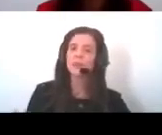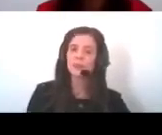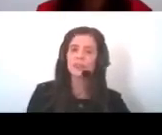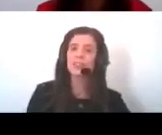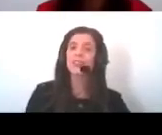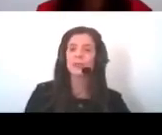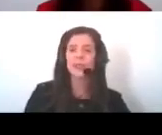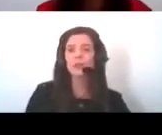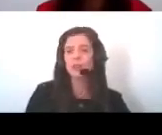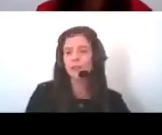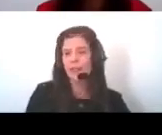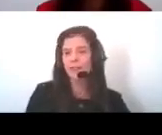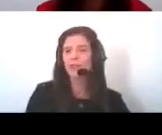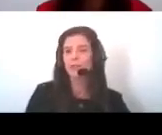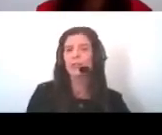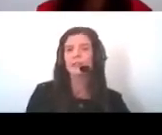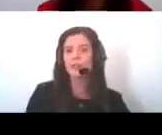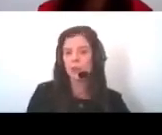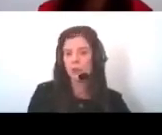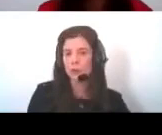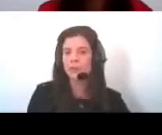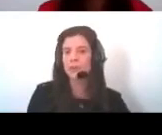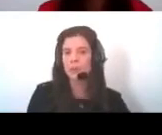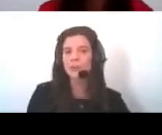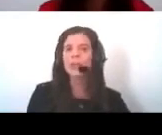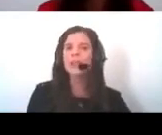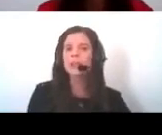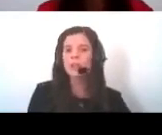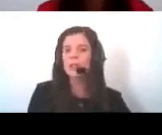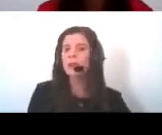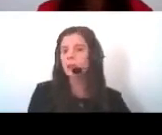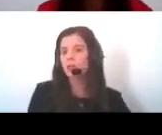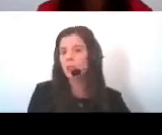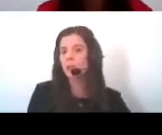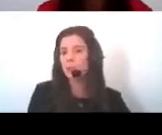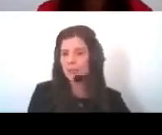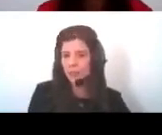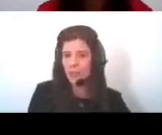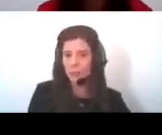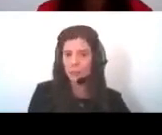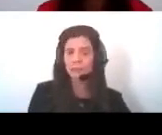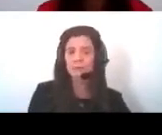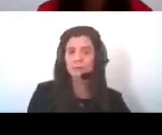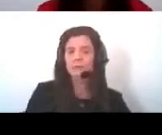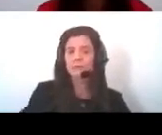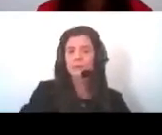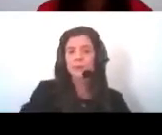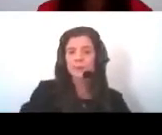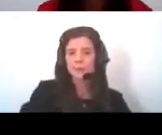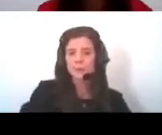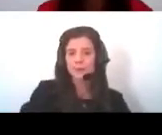responsáveis muitas vezes de executar muitas tarefas de manutenção e construção, e tem o Departamento de Apoio Operacional.